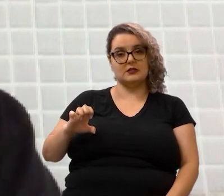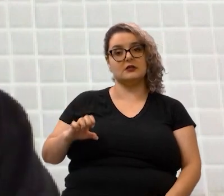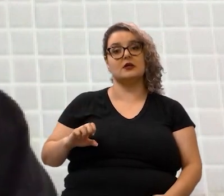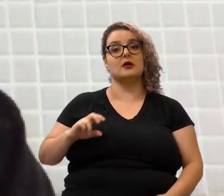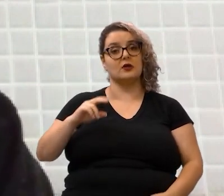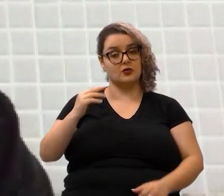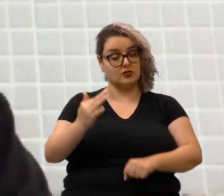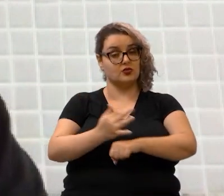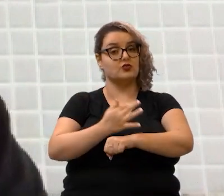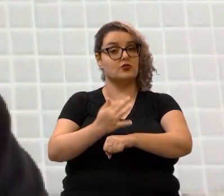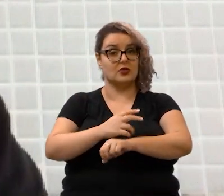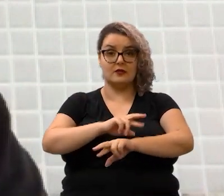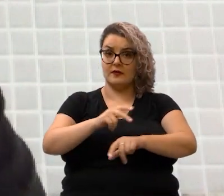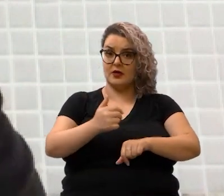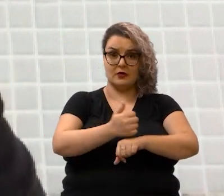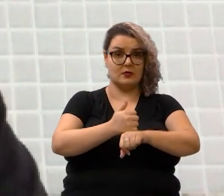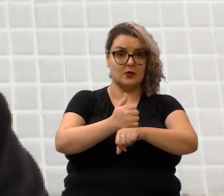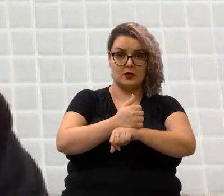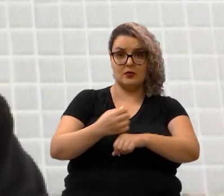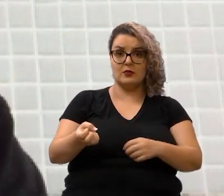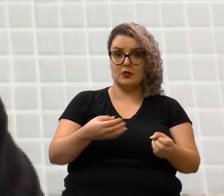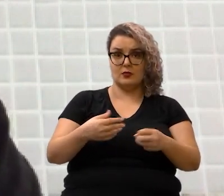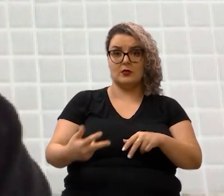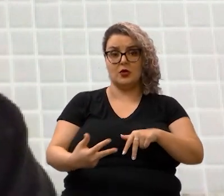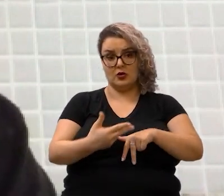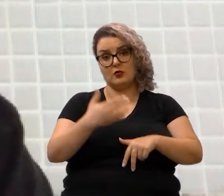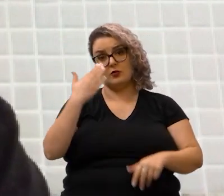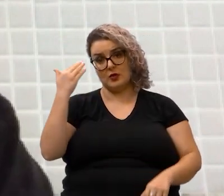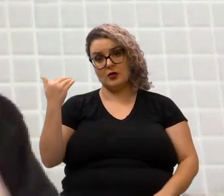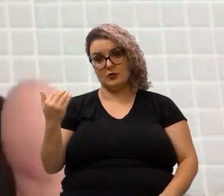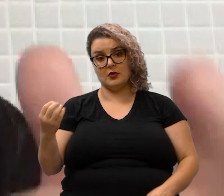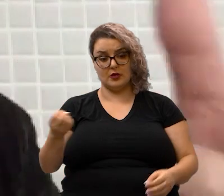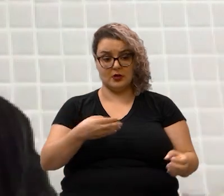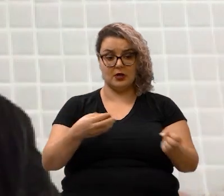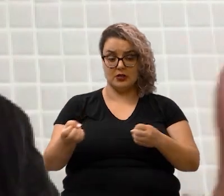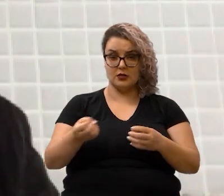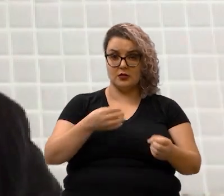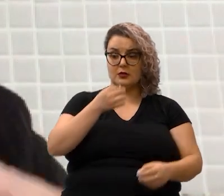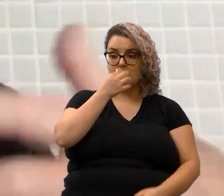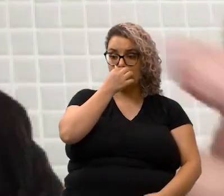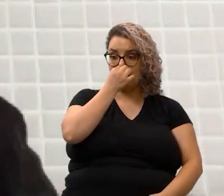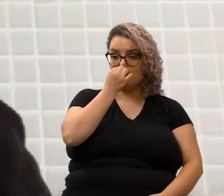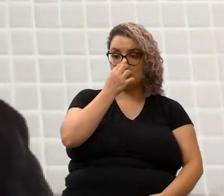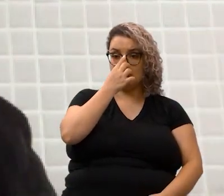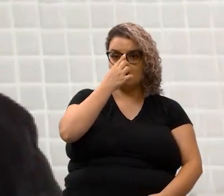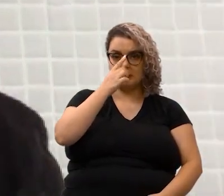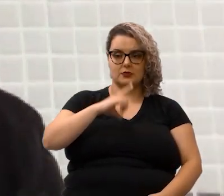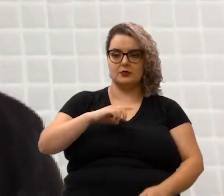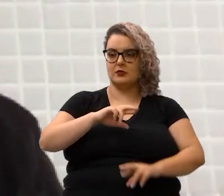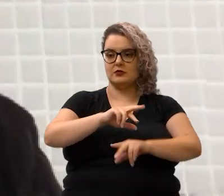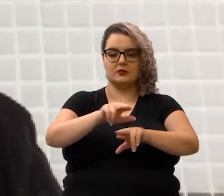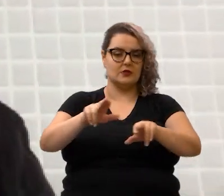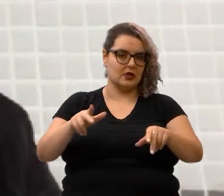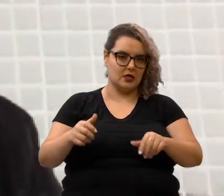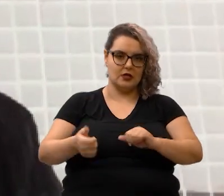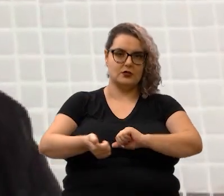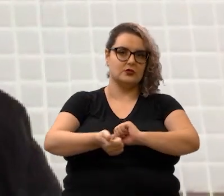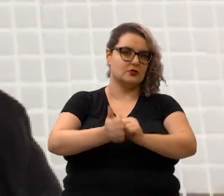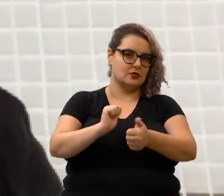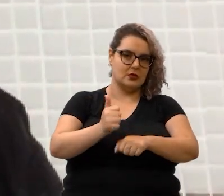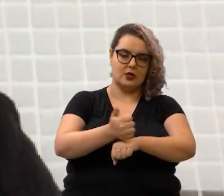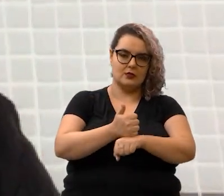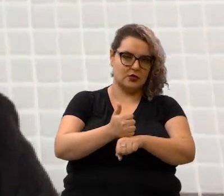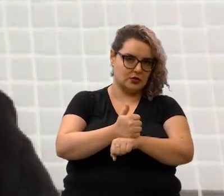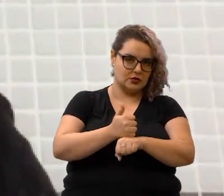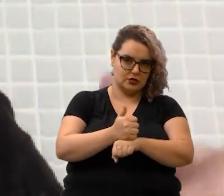diversos atletas profissionais, o mais recente operado, mais famoso atualmente, da atualidade, mas nós tivemos dezenas de atletas